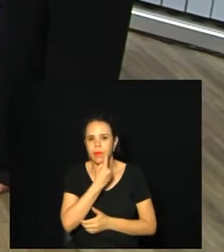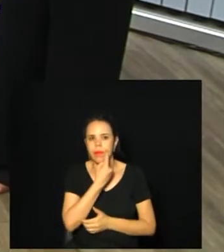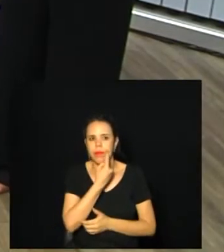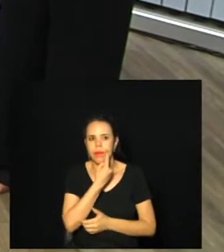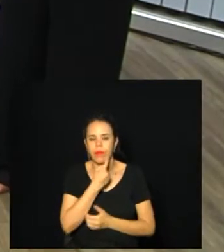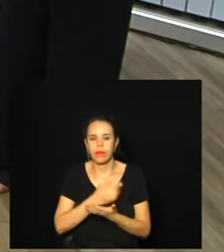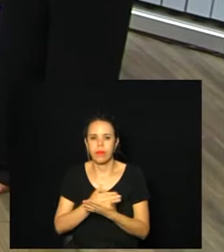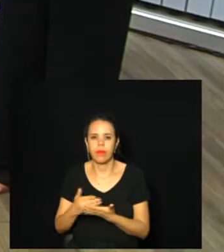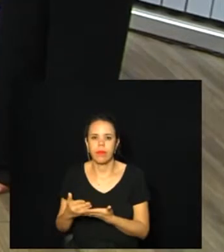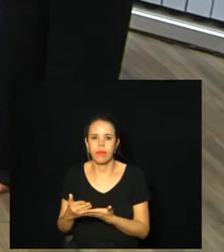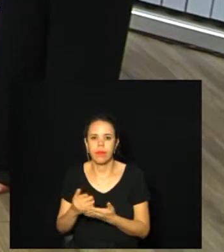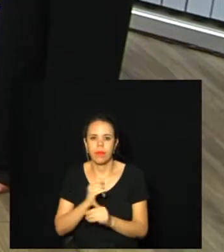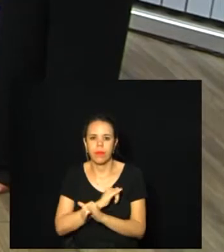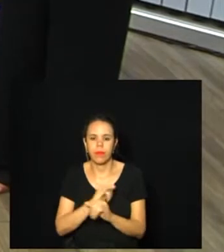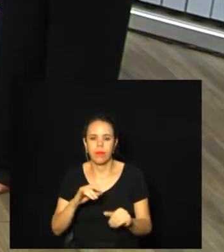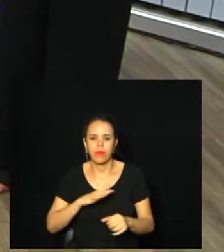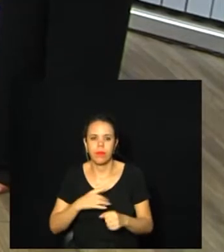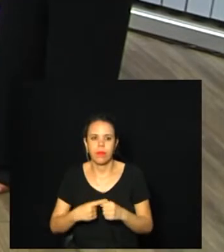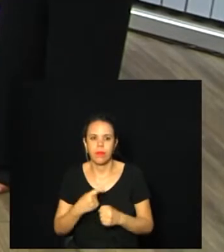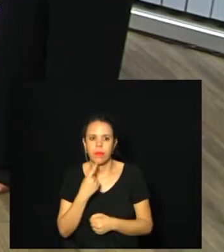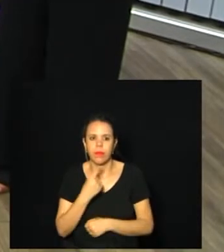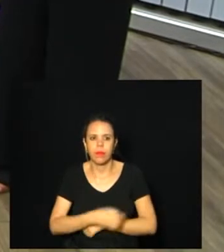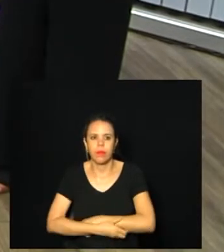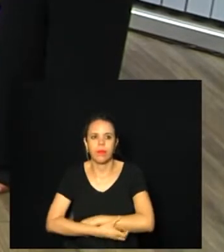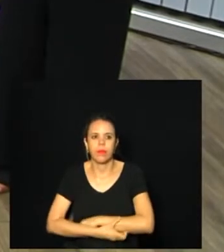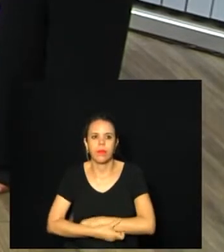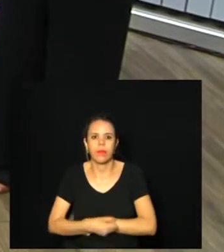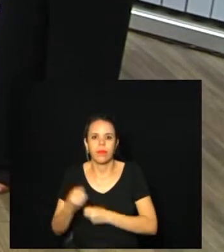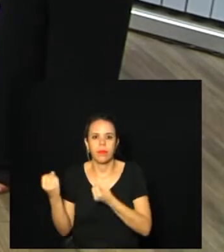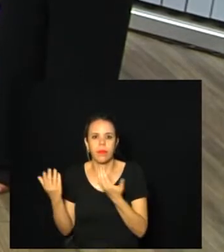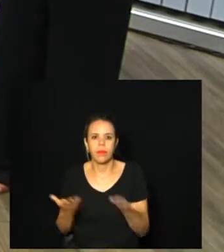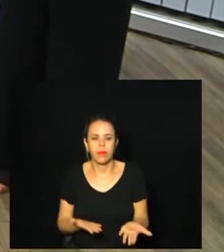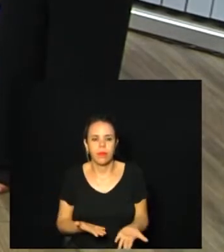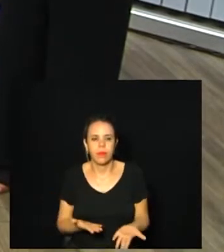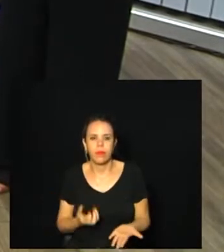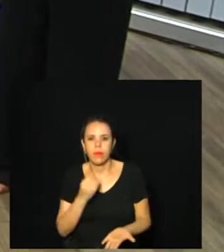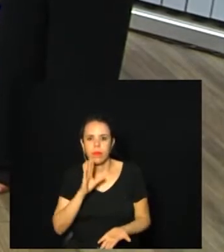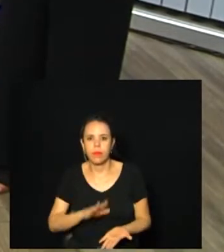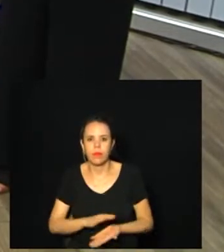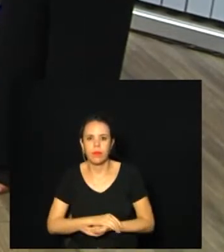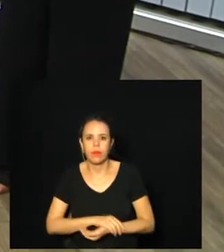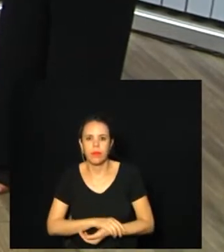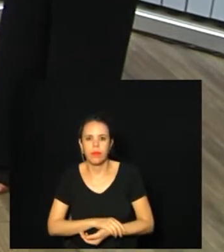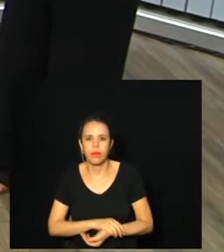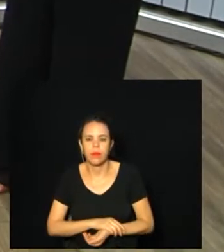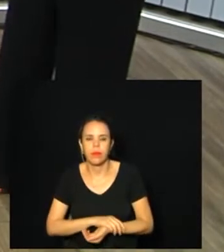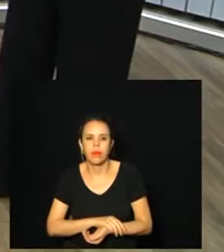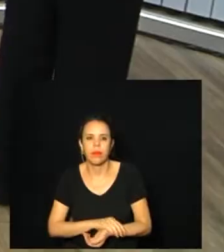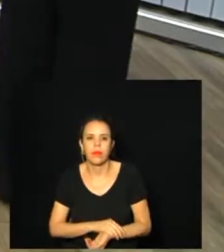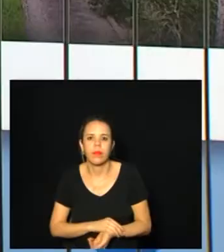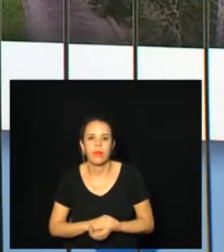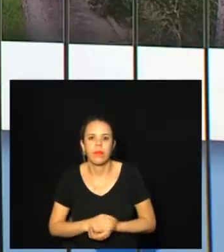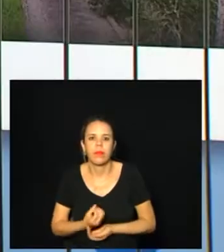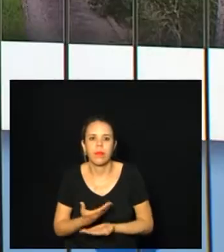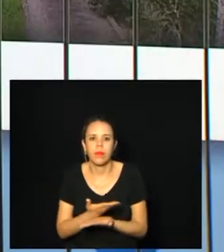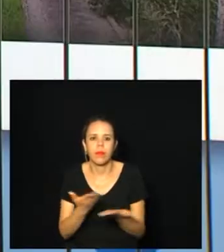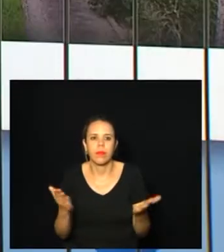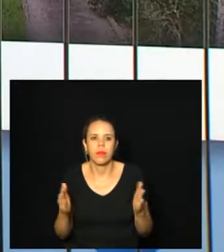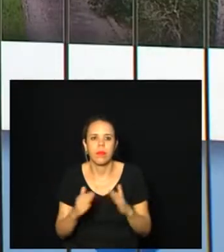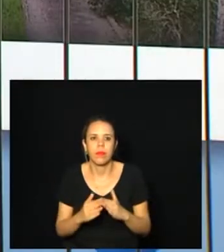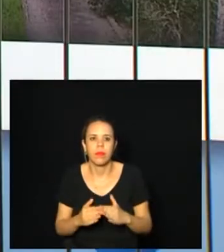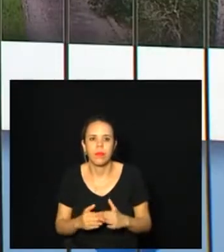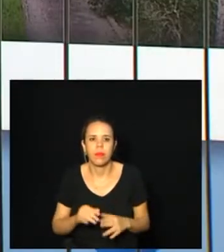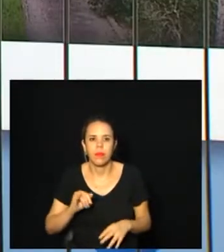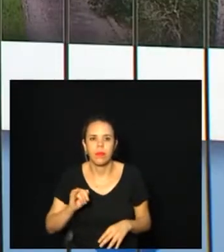Nós começamos com as notícias da Metrópole de Campinas. Seja bem-vinda e boa tarde, Mirna. Boa tarde, Gabriel. Boa tarde a você de casa.